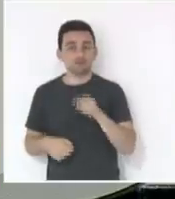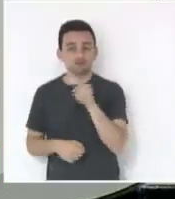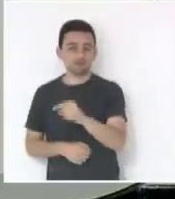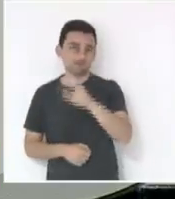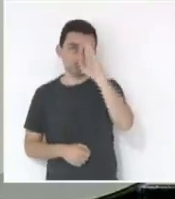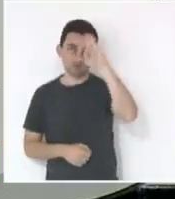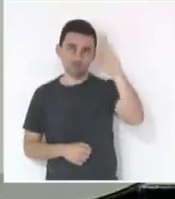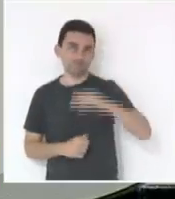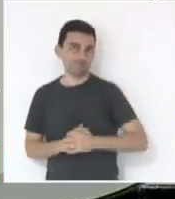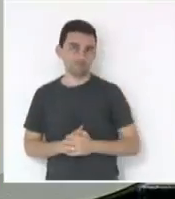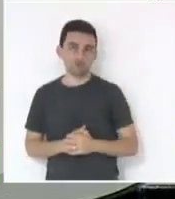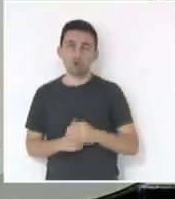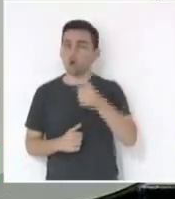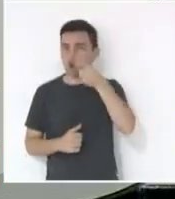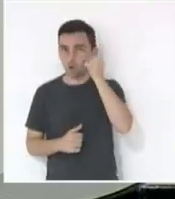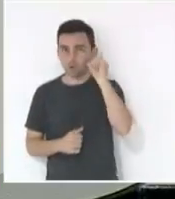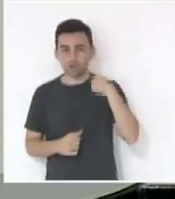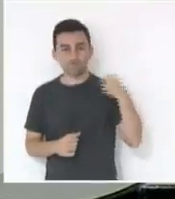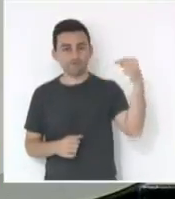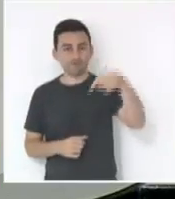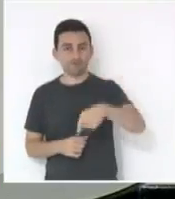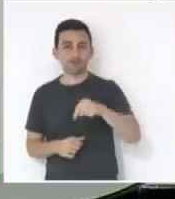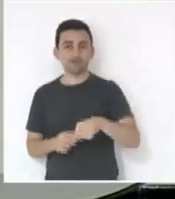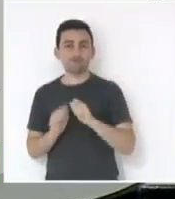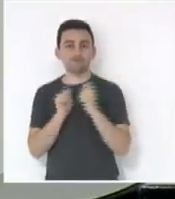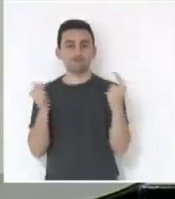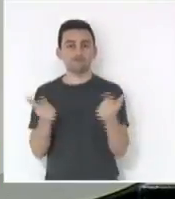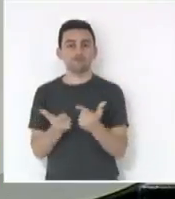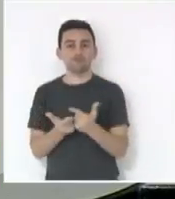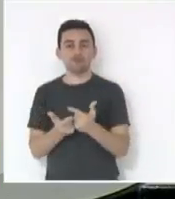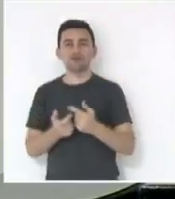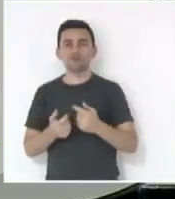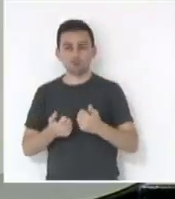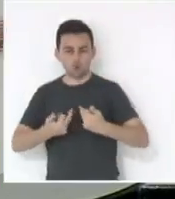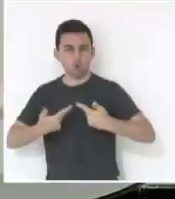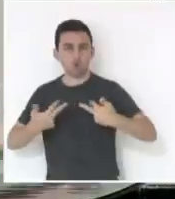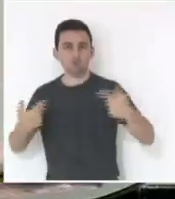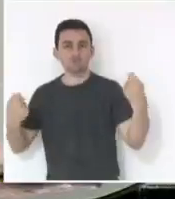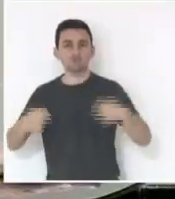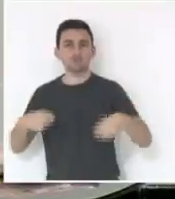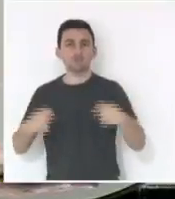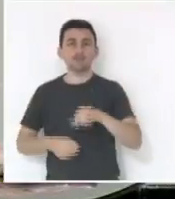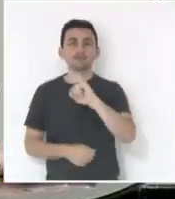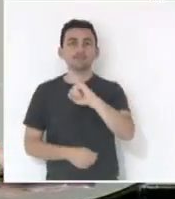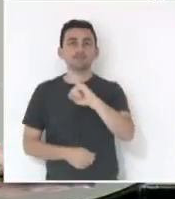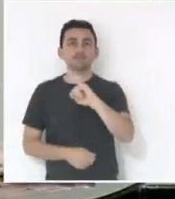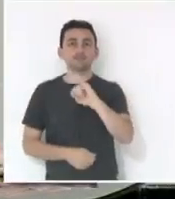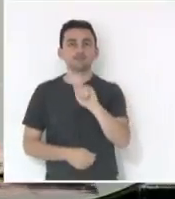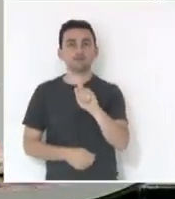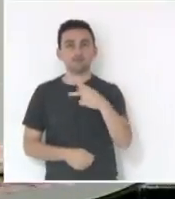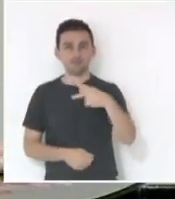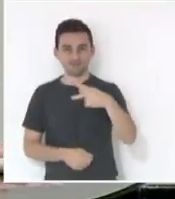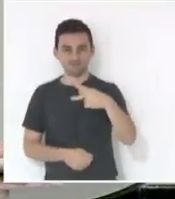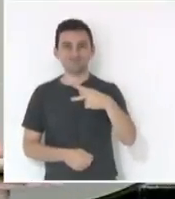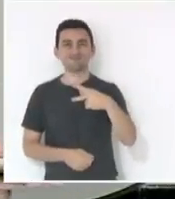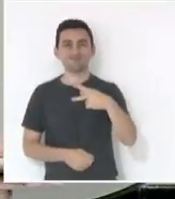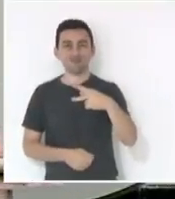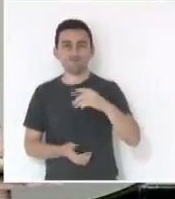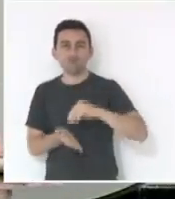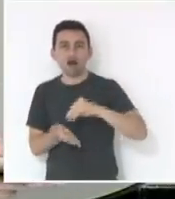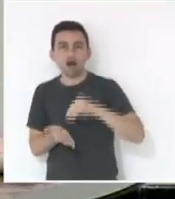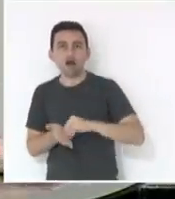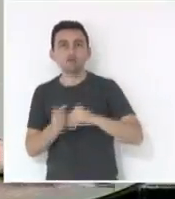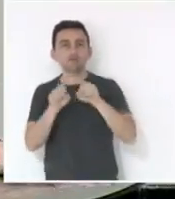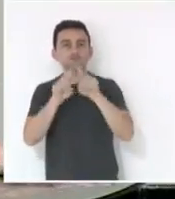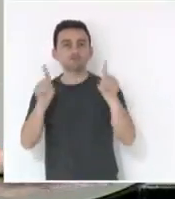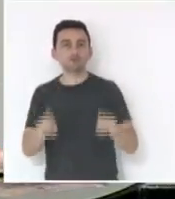ainda trouxe aqui nesta casa as necessidades, por exemplo, na área do IGP, a falta de funcionários